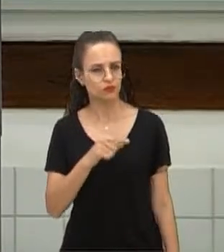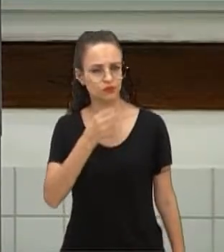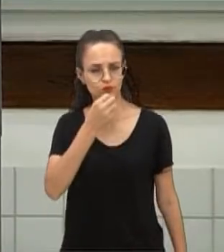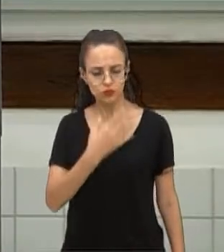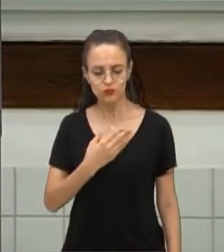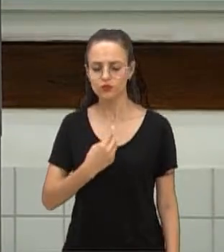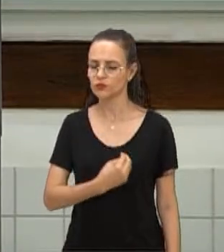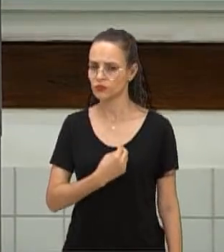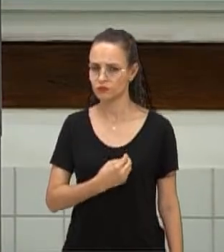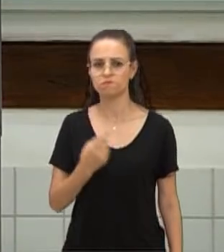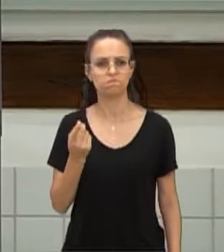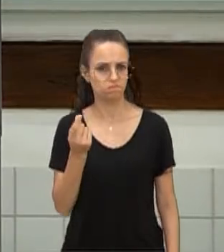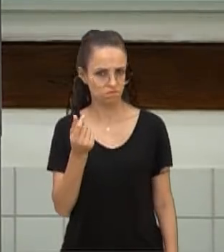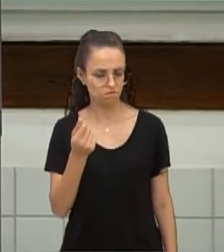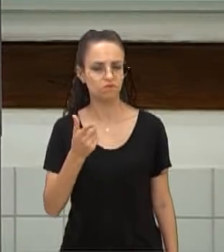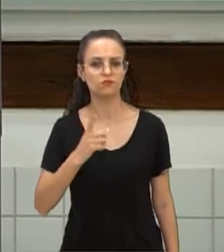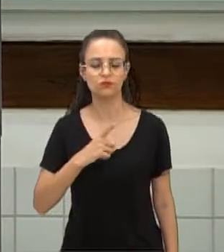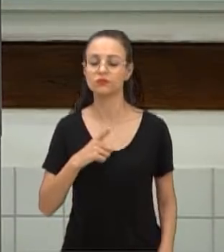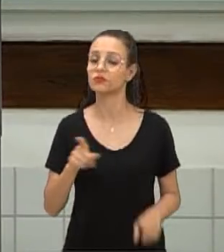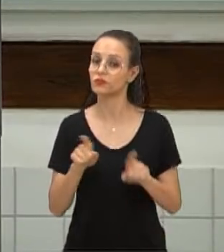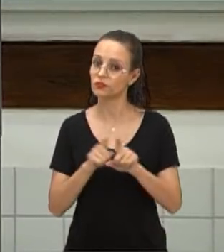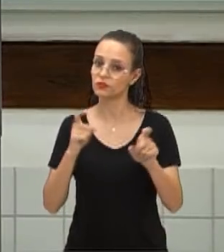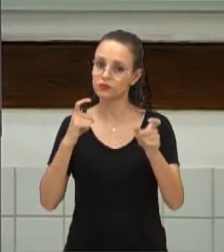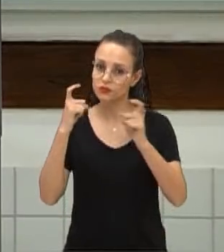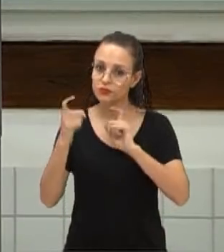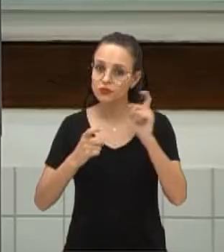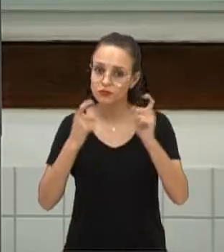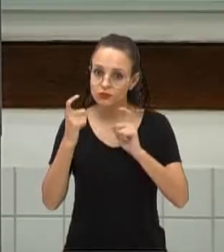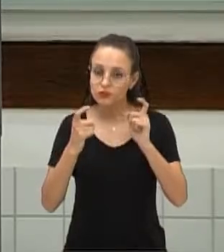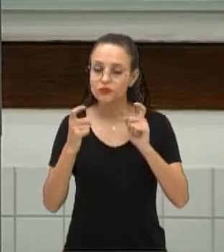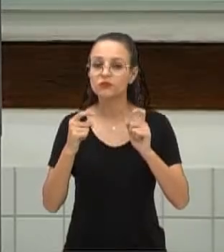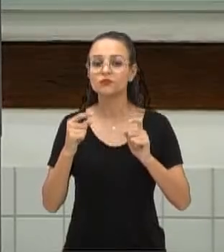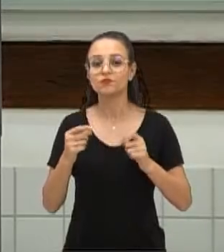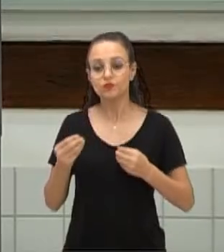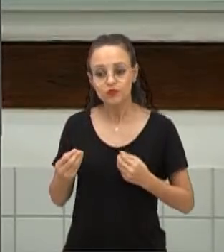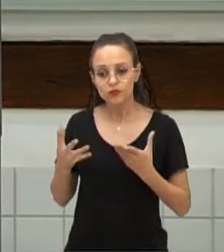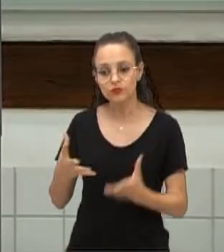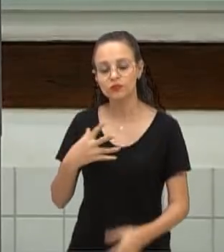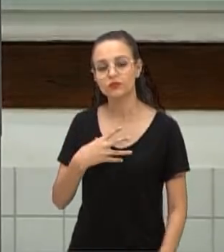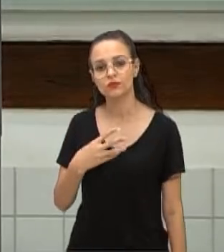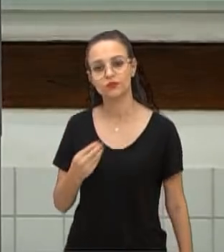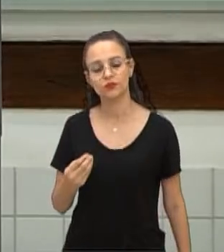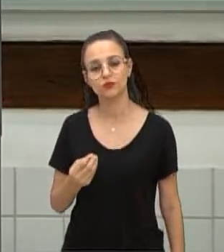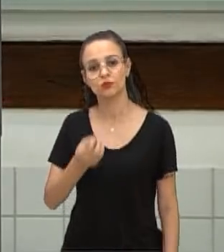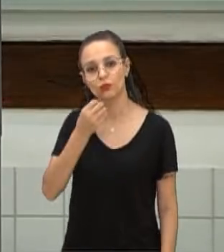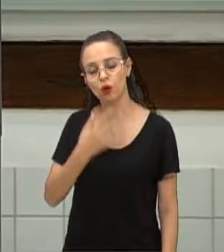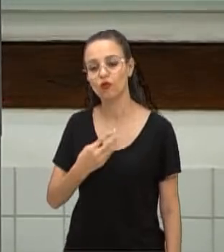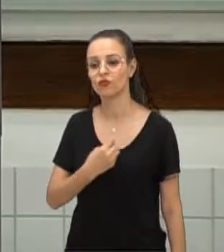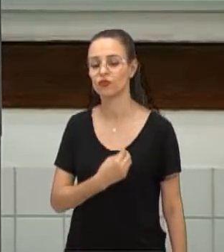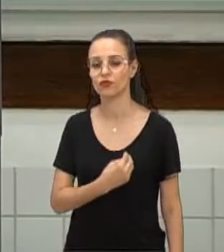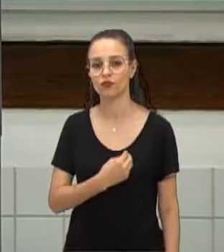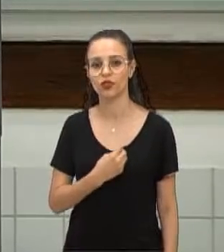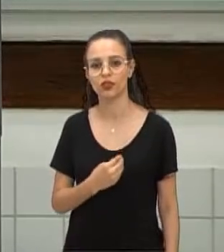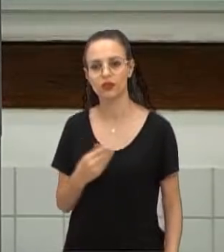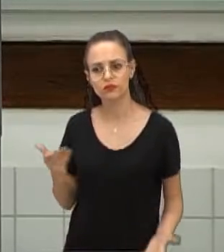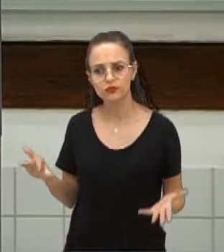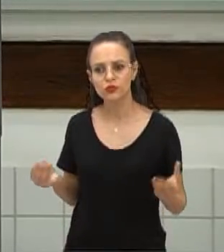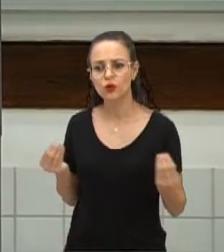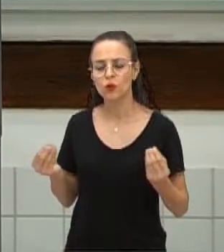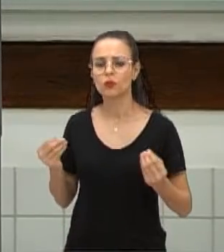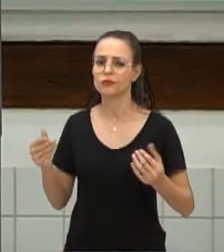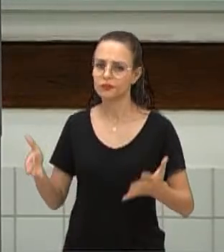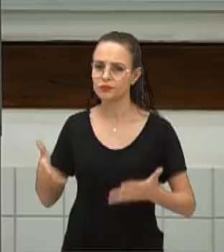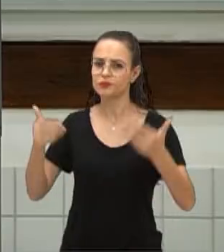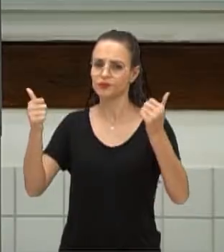condições financeiras e com bastante preocupação de oferecer aos seus filhos condições boas para que eles pudessem ter uma boa posição